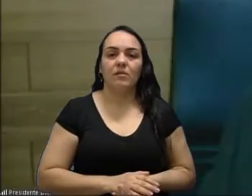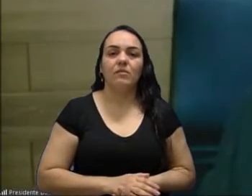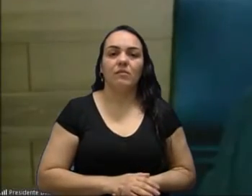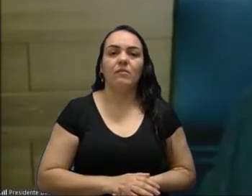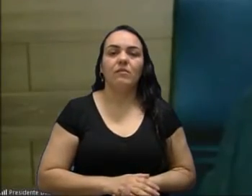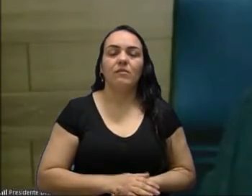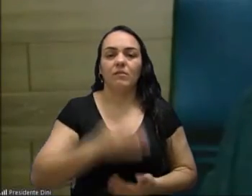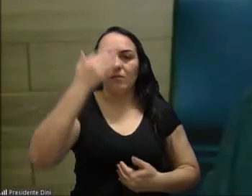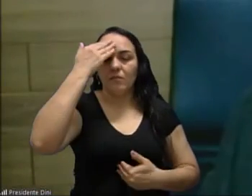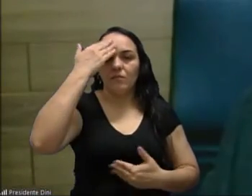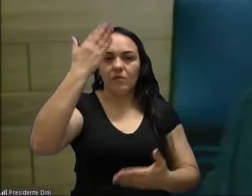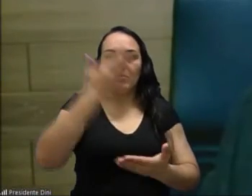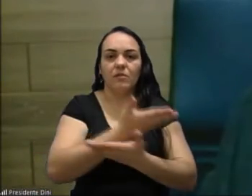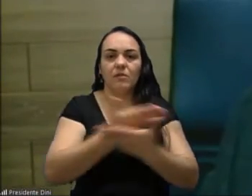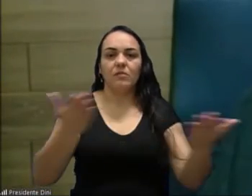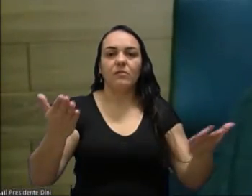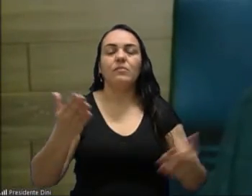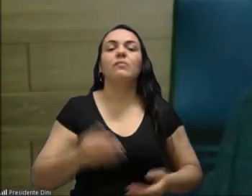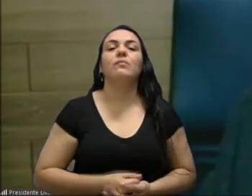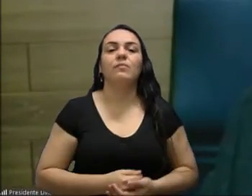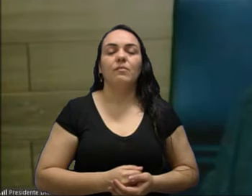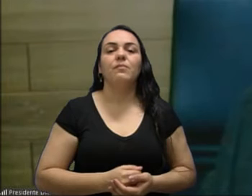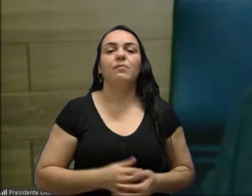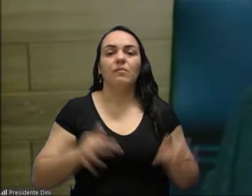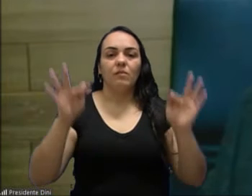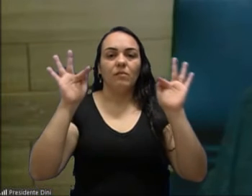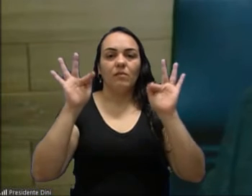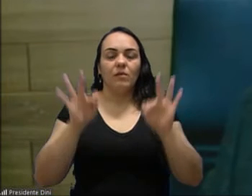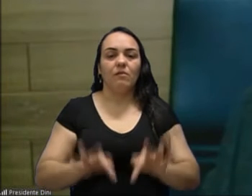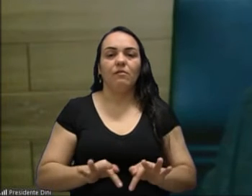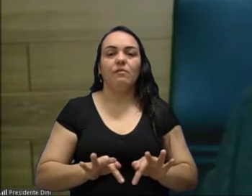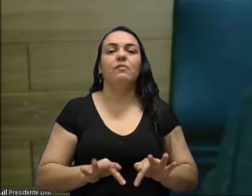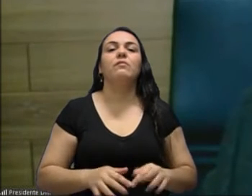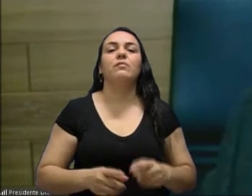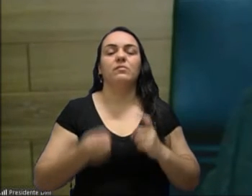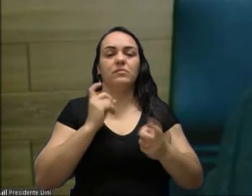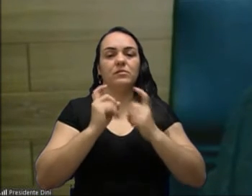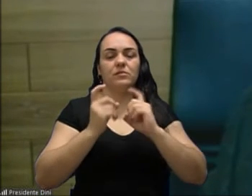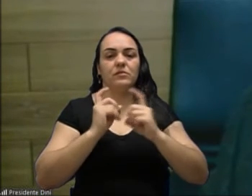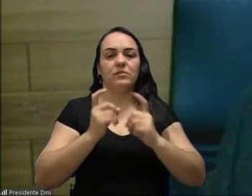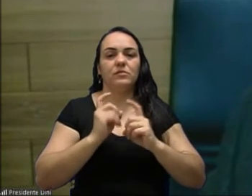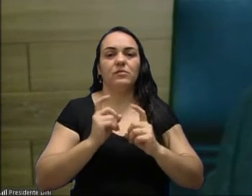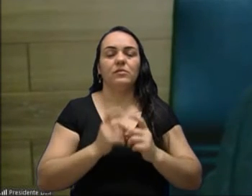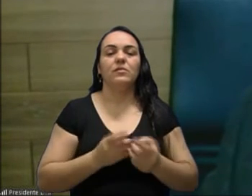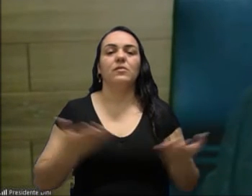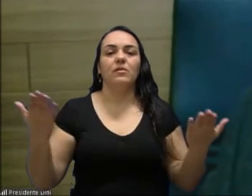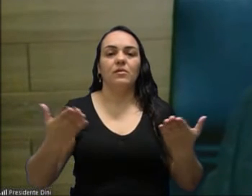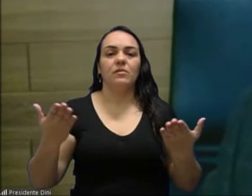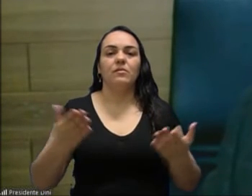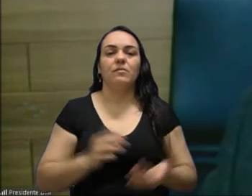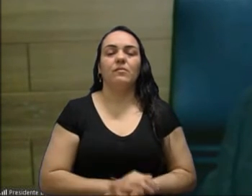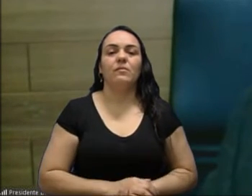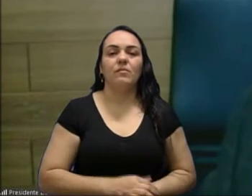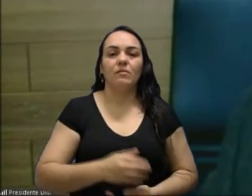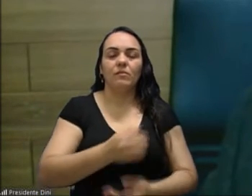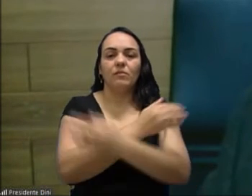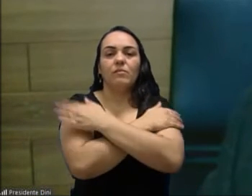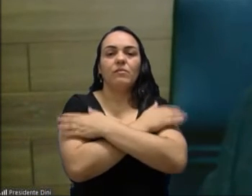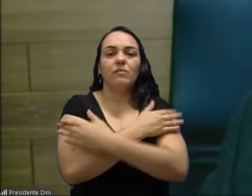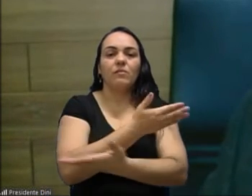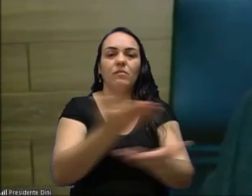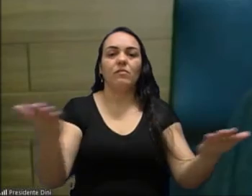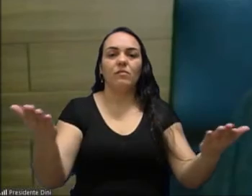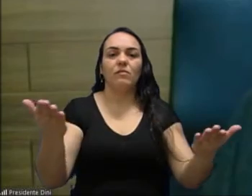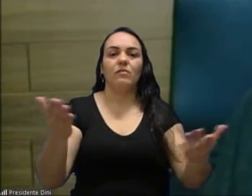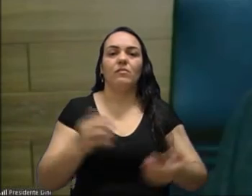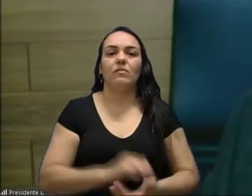muito obrigado a todos os colegas e assim declaro encerrado a nossa sessão do dia de hoje um grande abraço a todos